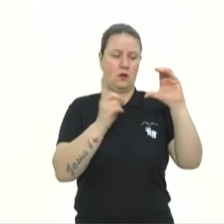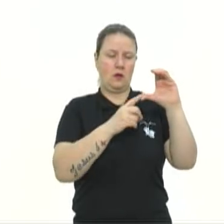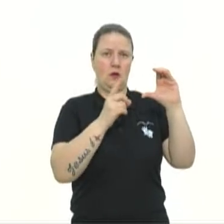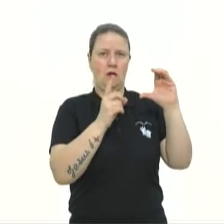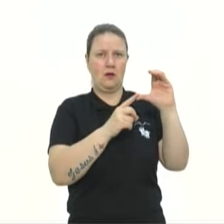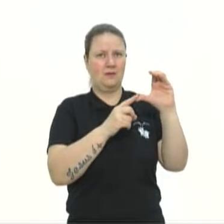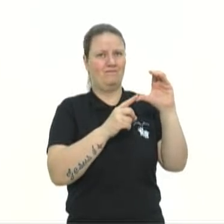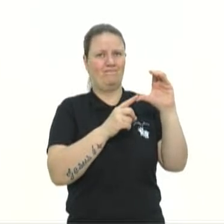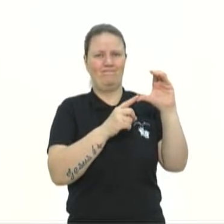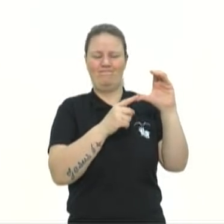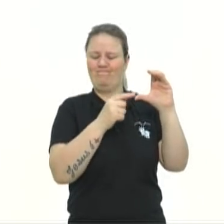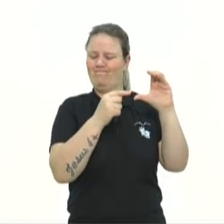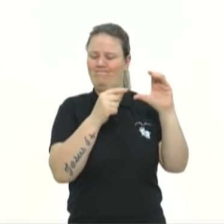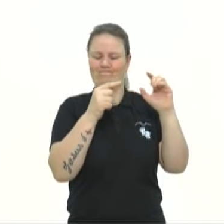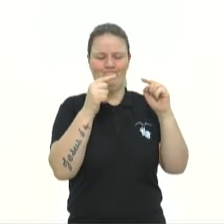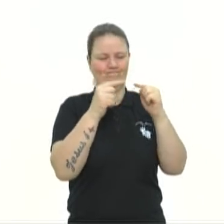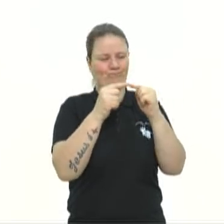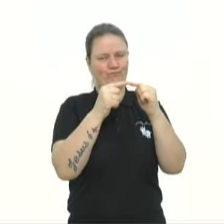incorreta, aquela que não é